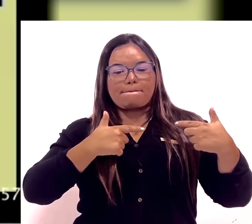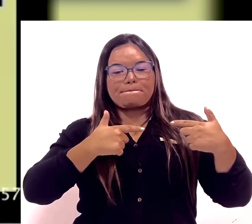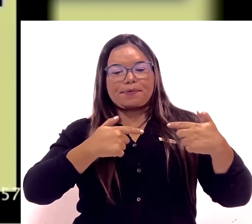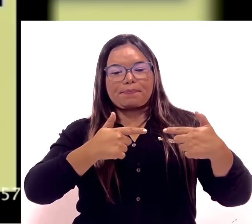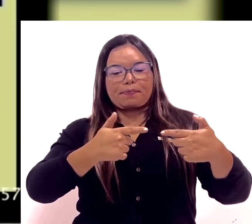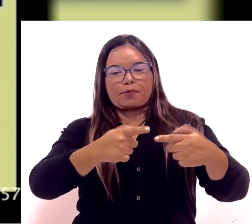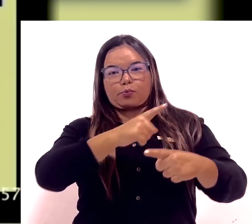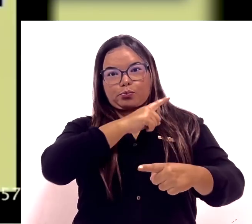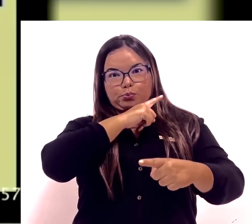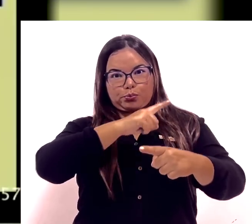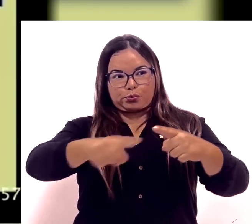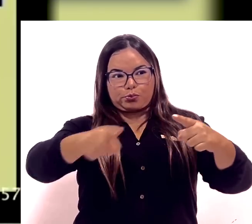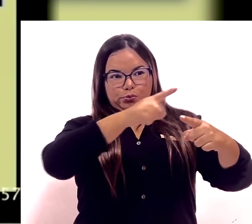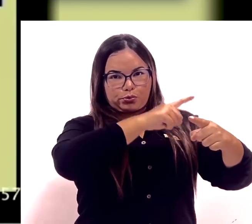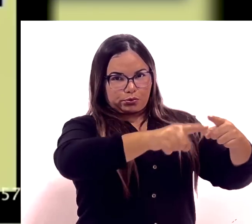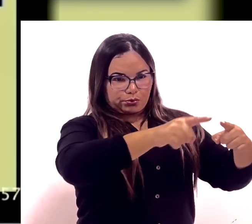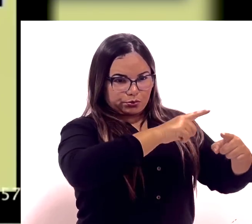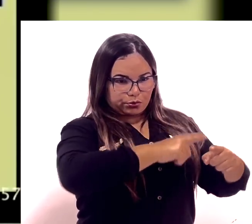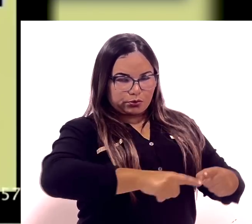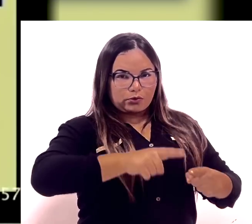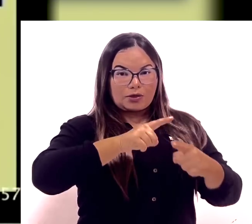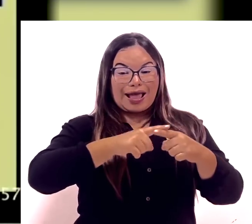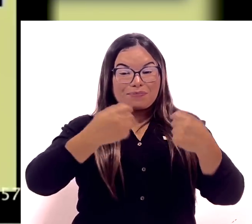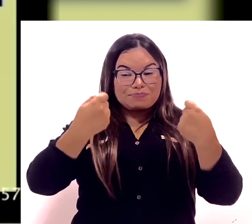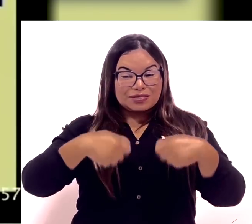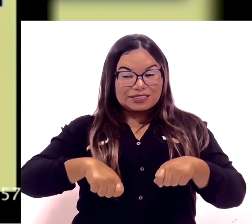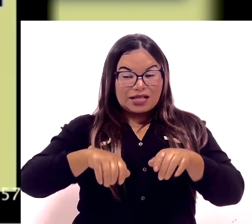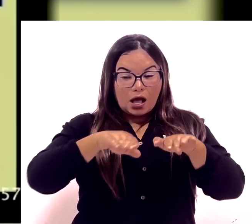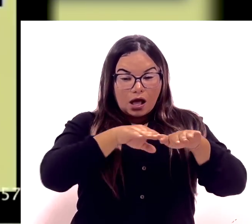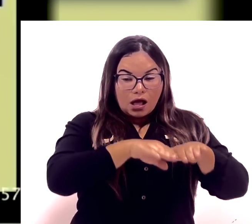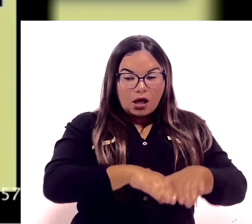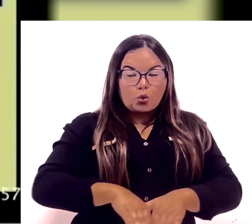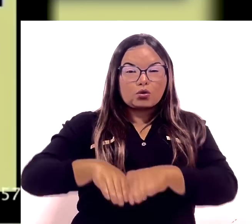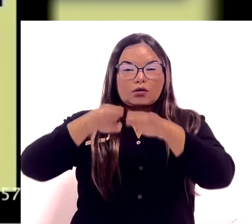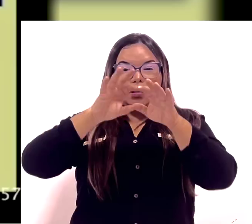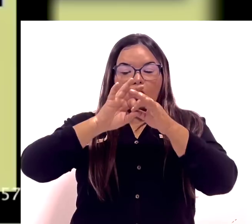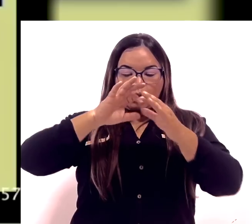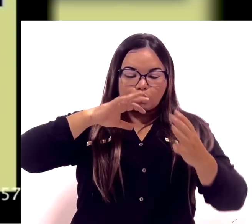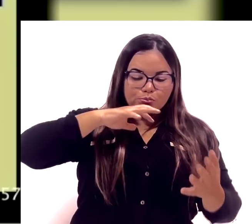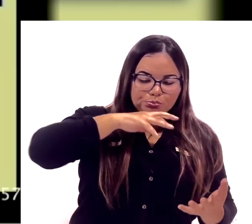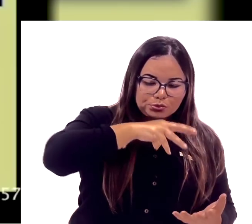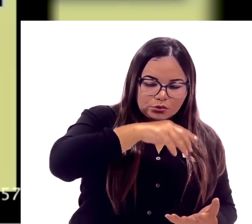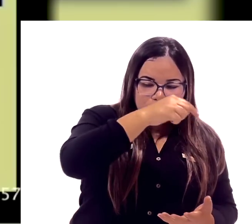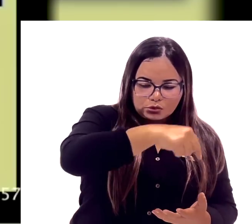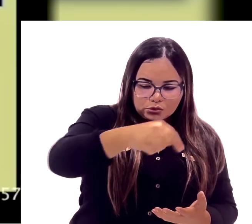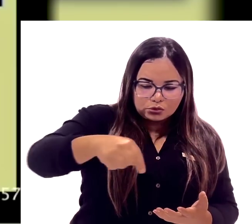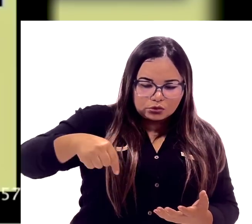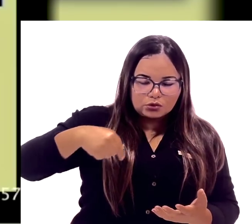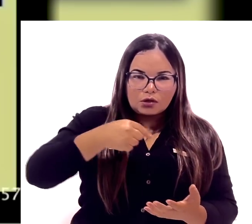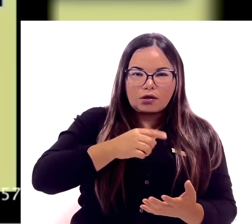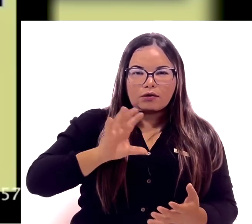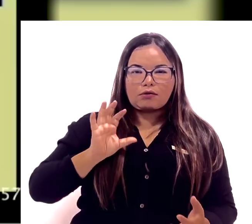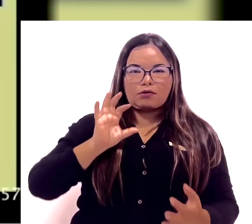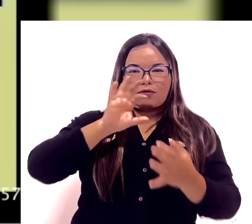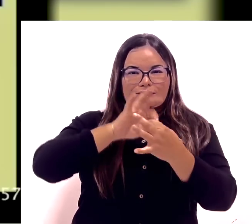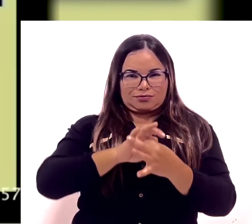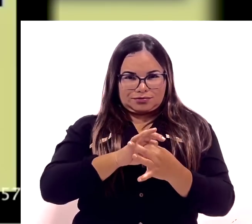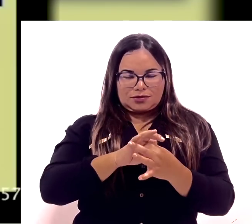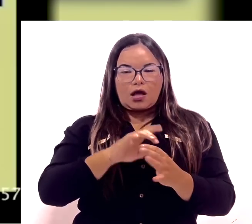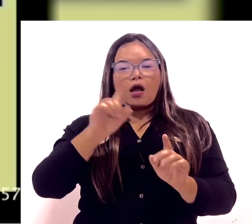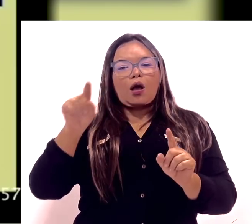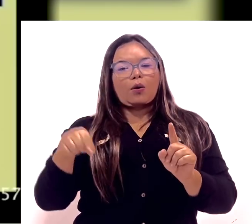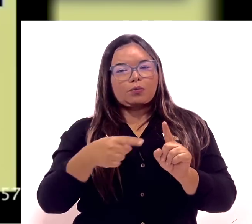proibidas. Consentimento internacional. Isto é o que diz o Concílio Vaticano II. Esse objetivo, sem dúvida, requer